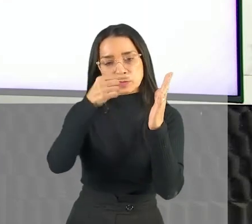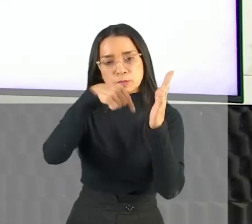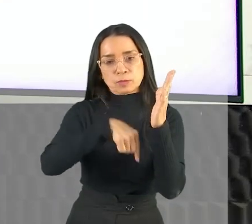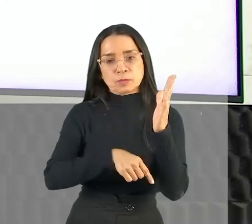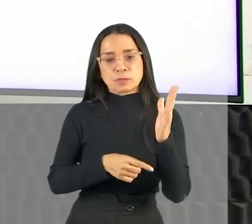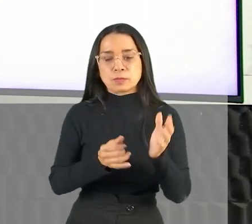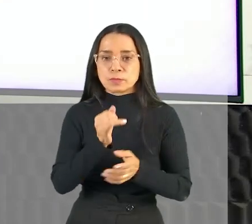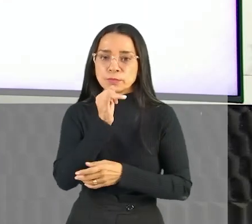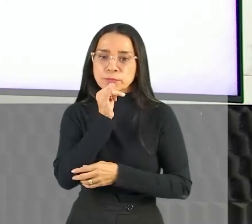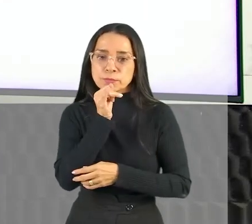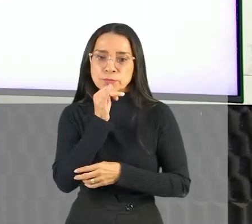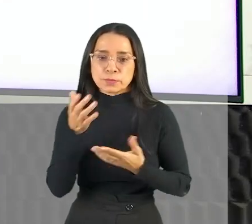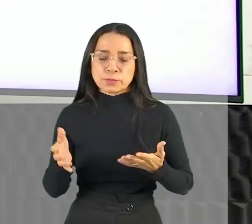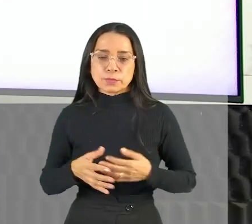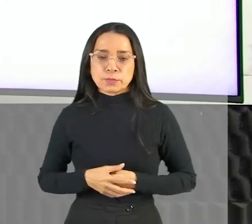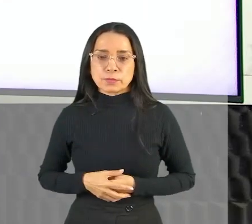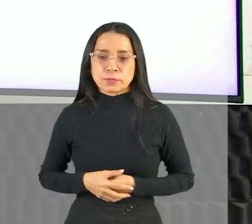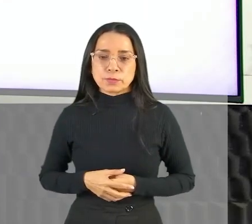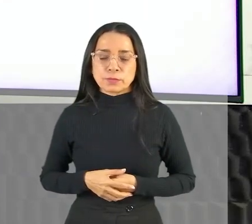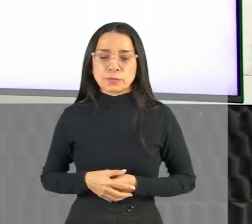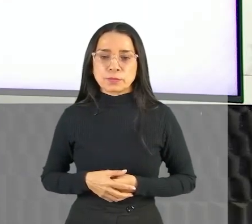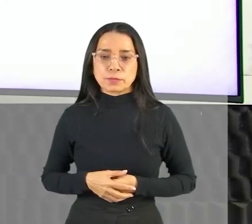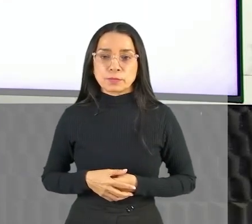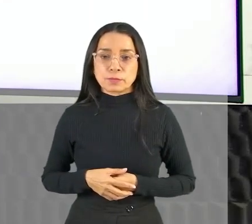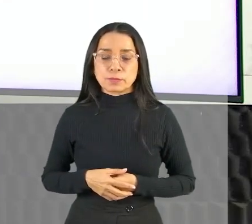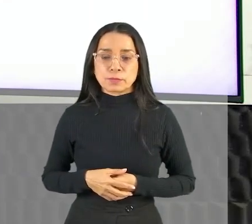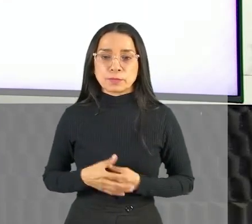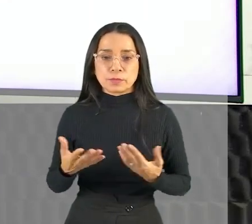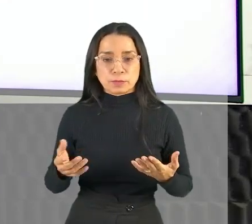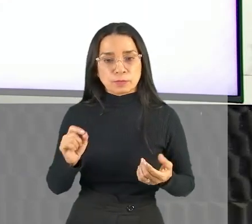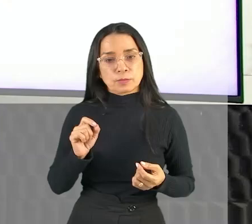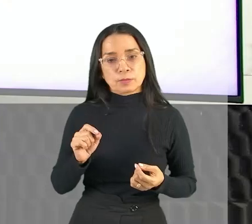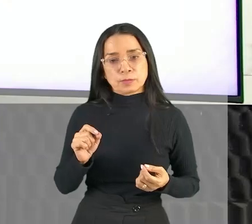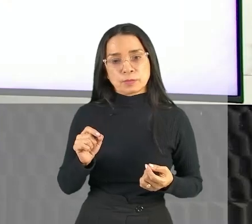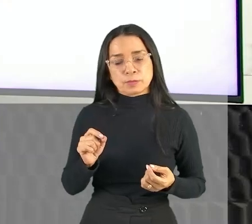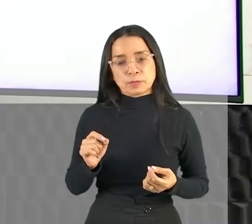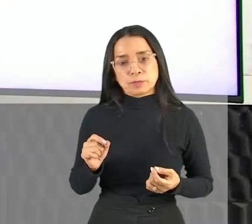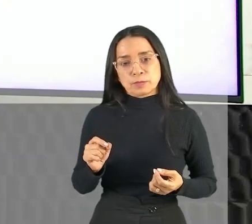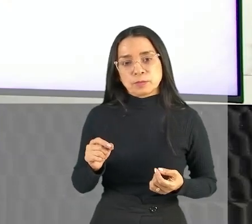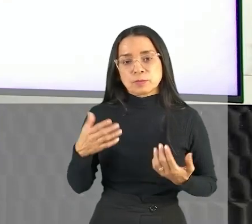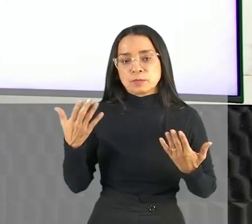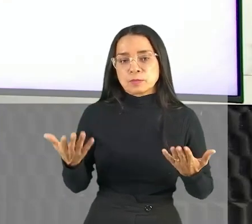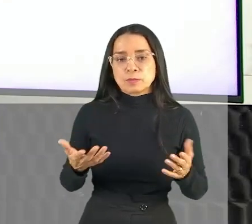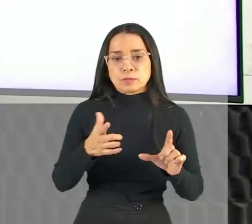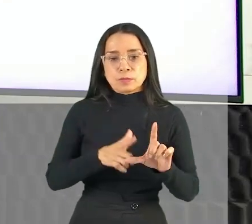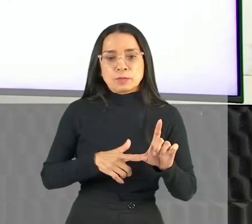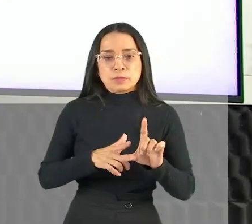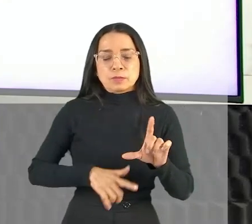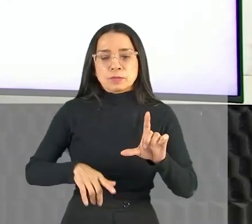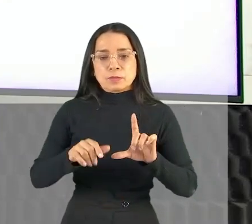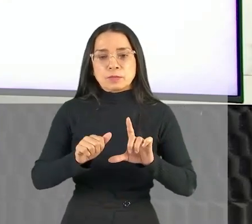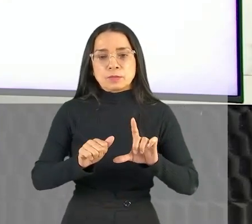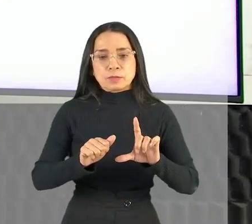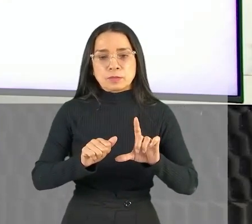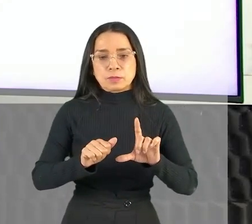né? Por vários motivos, inclusive por ser uma síntese. Então, letra A está fora.